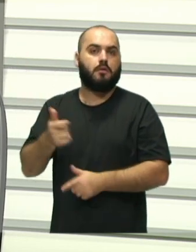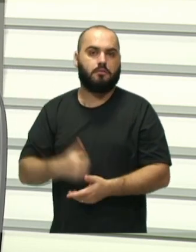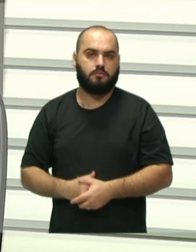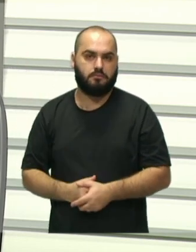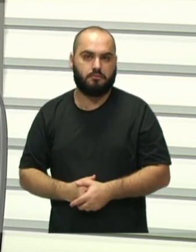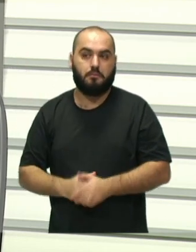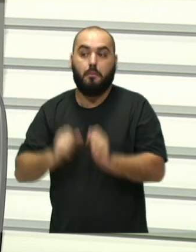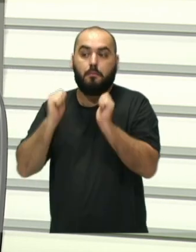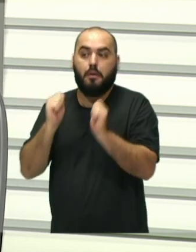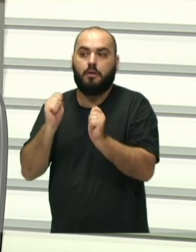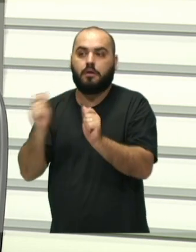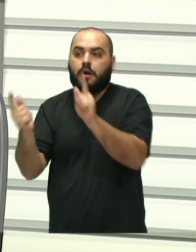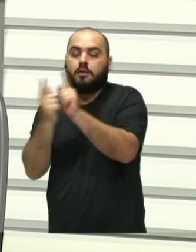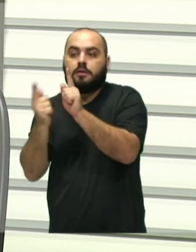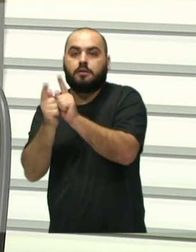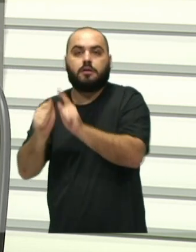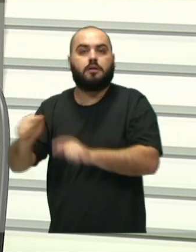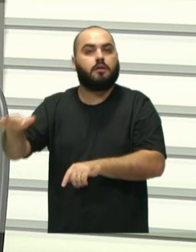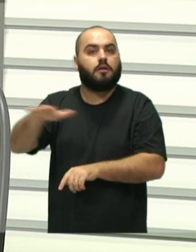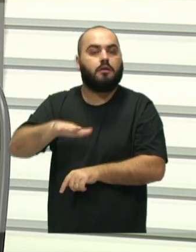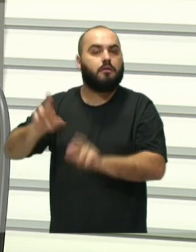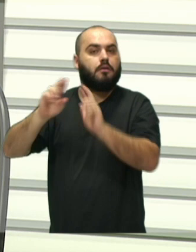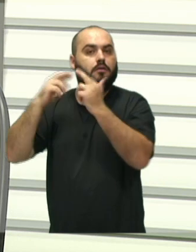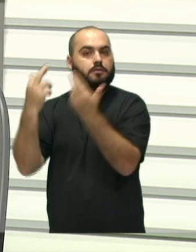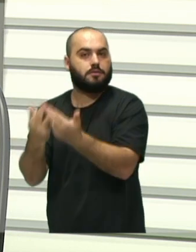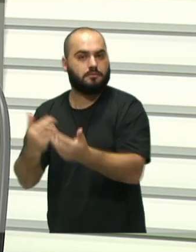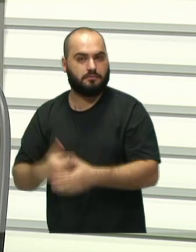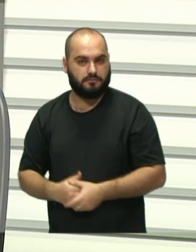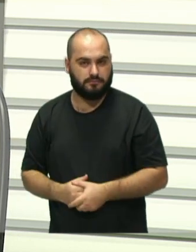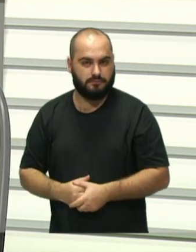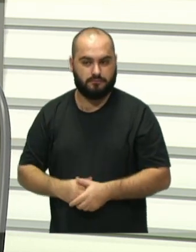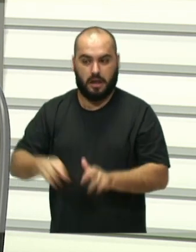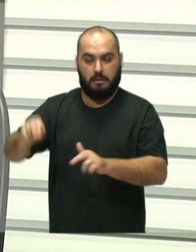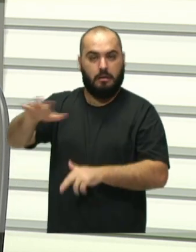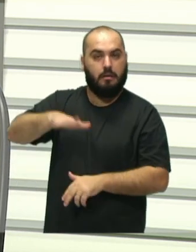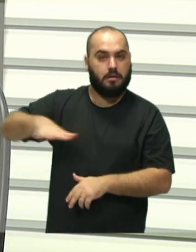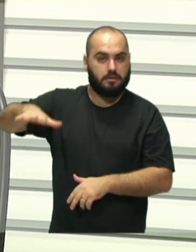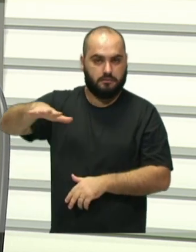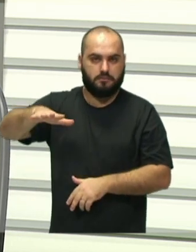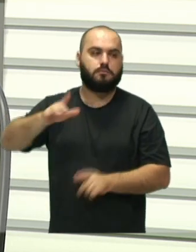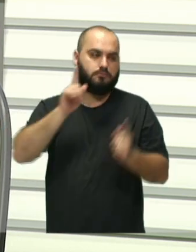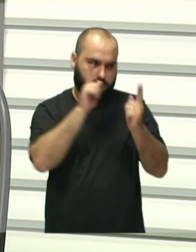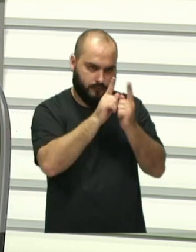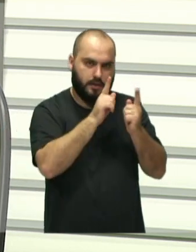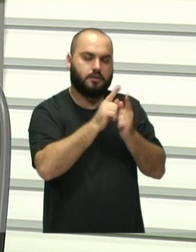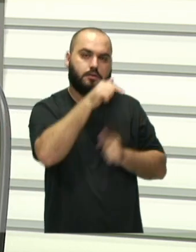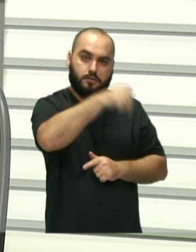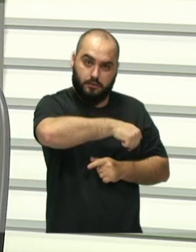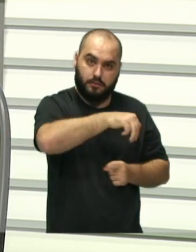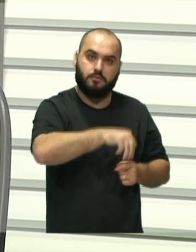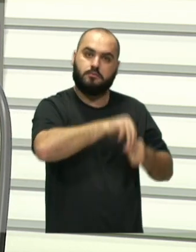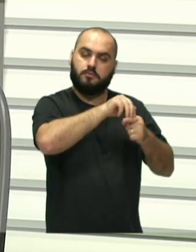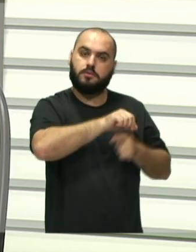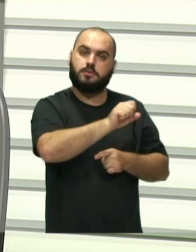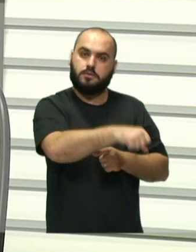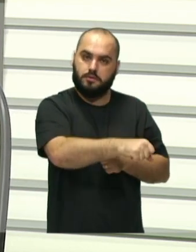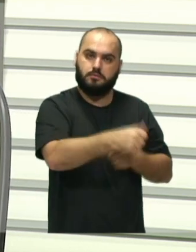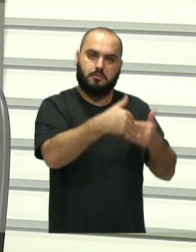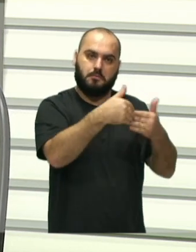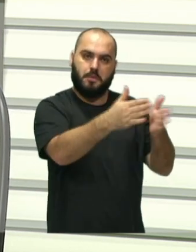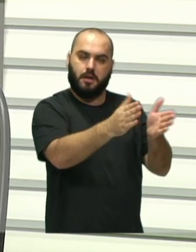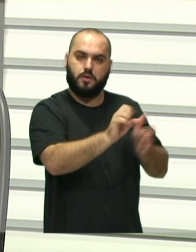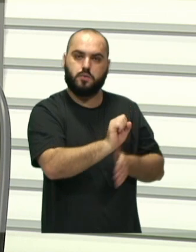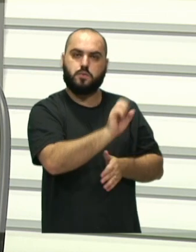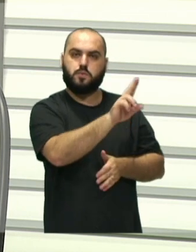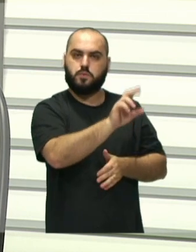atendimento de toda a região então ele vai continuar atendendo o hospital aqueles que a lição é que eles chegam também pela porta aberta